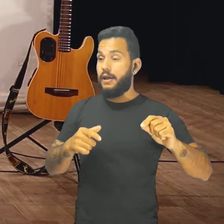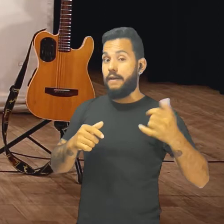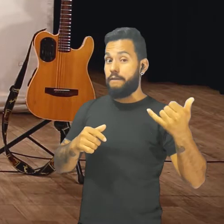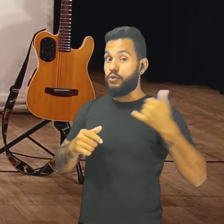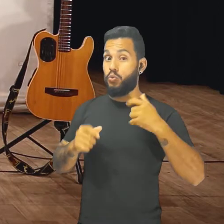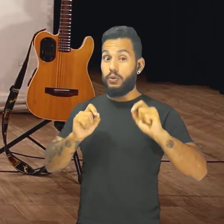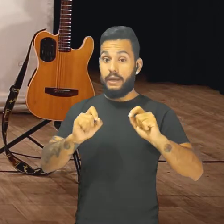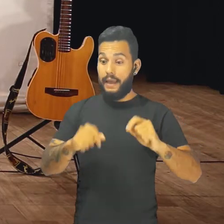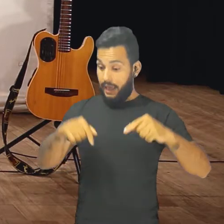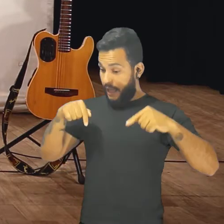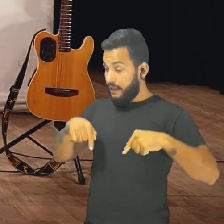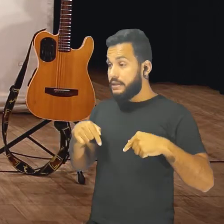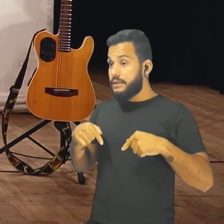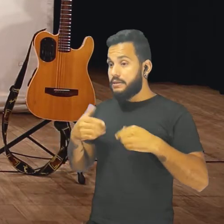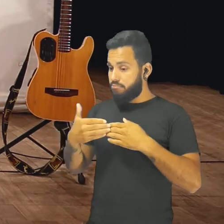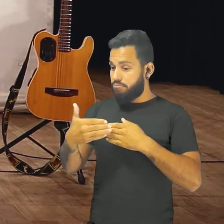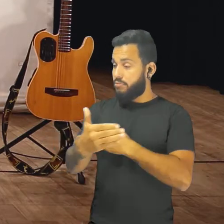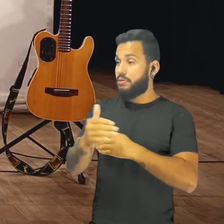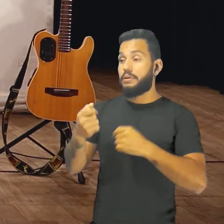precisarão de uma ajuda. De uma